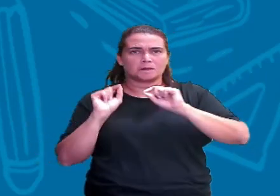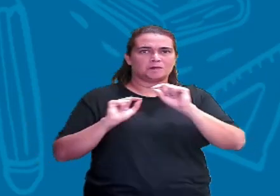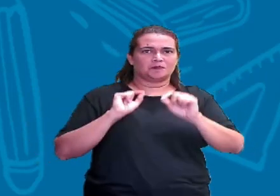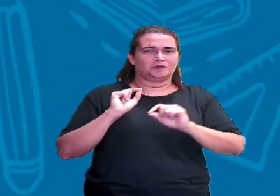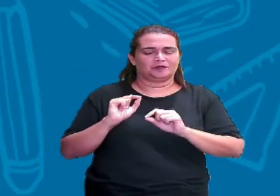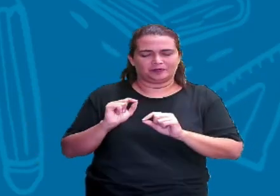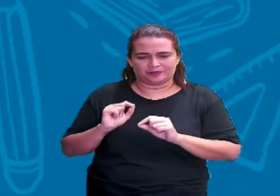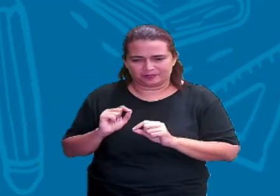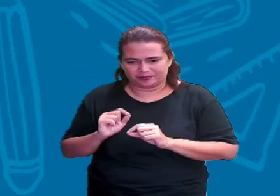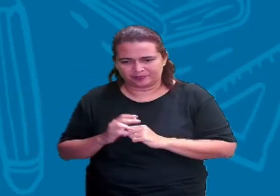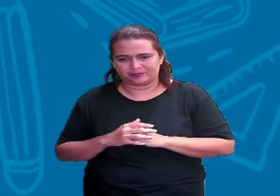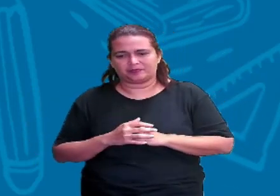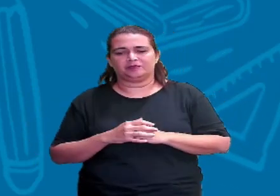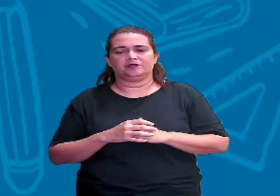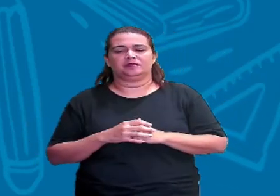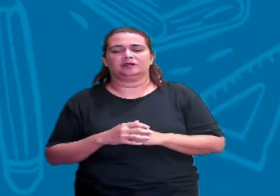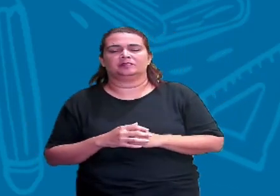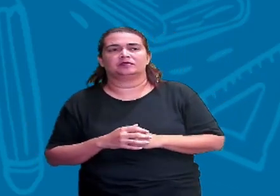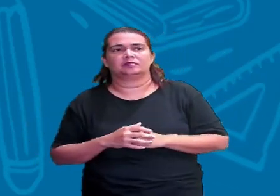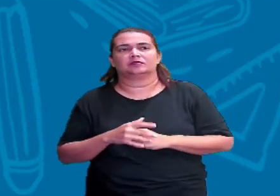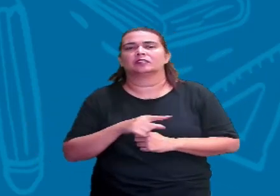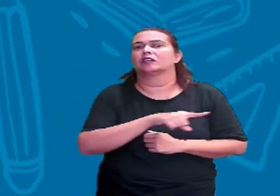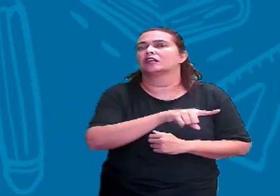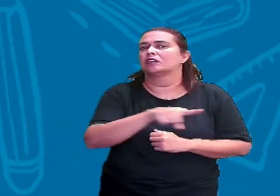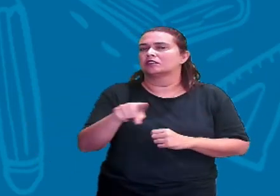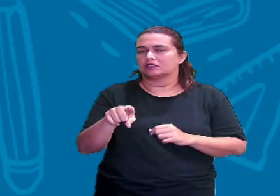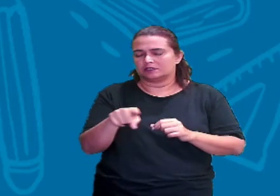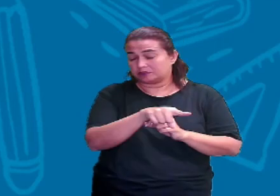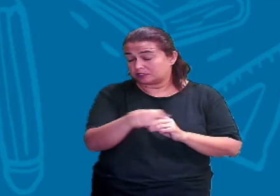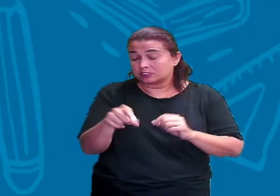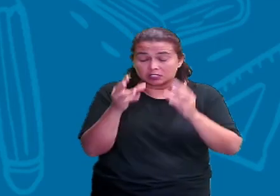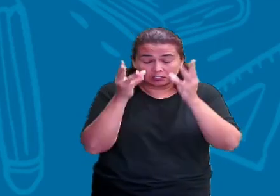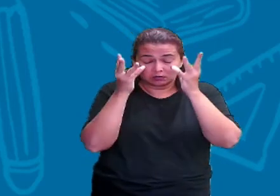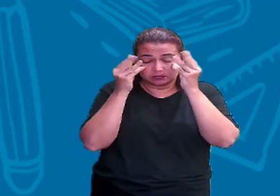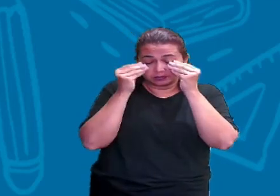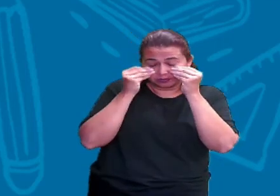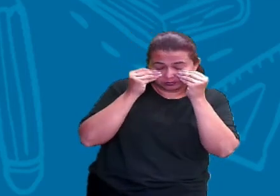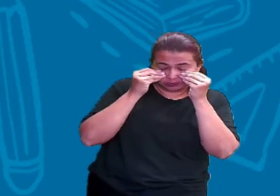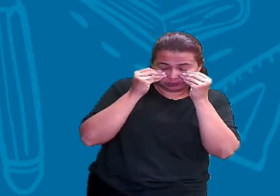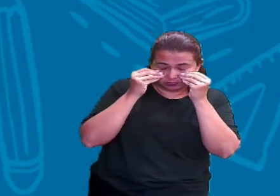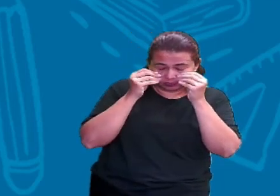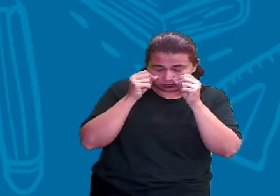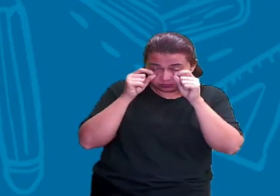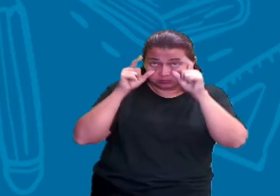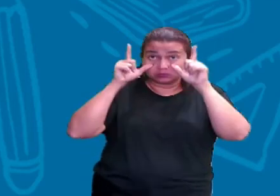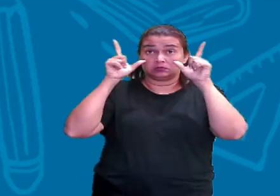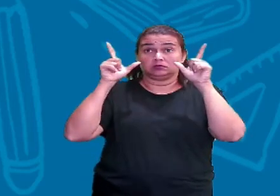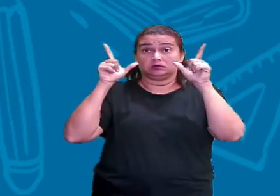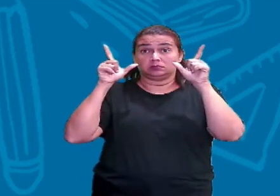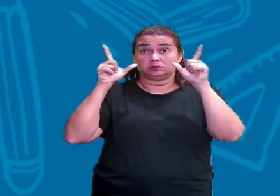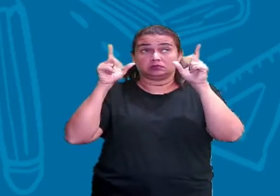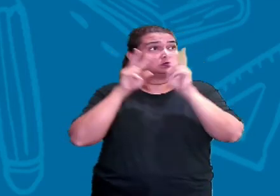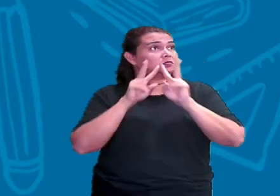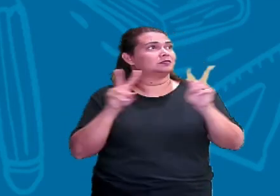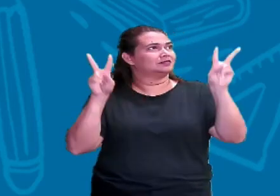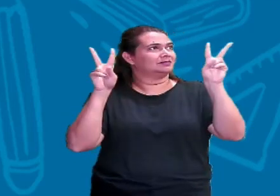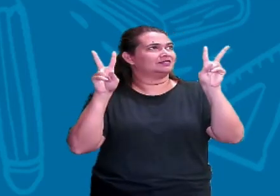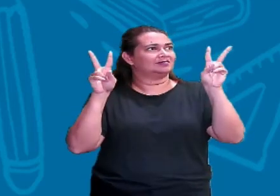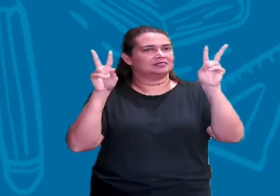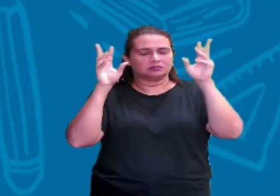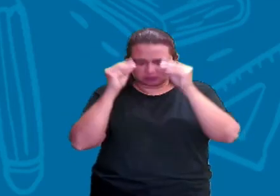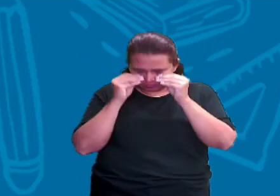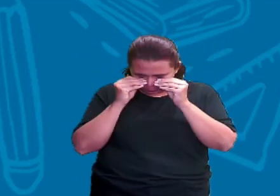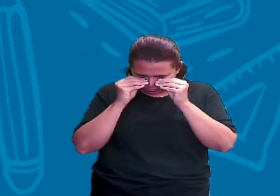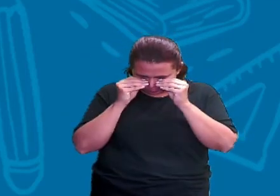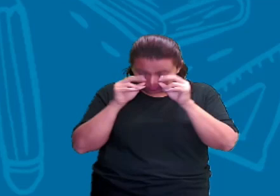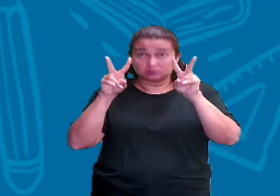básicozinho, que é você fechar os olhos e abrir os olhos, e aí você vai